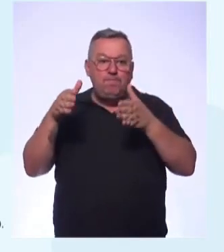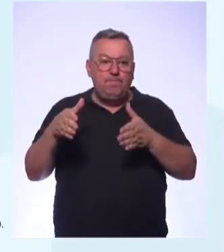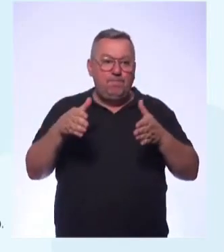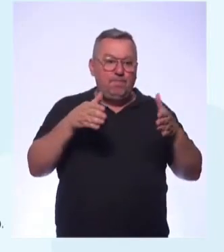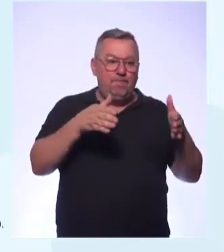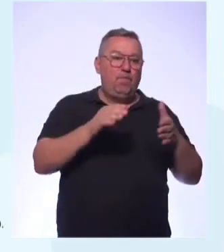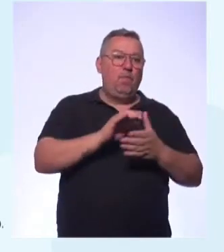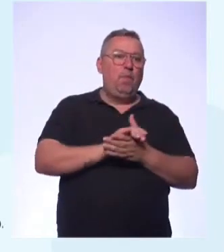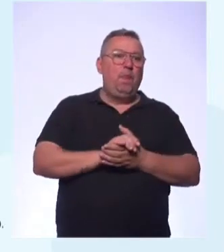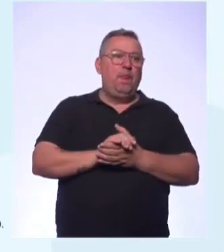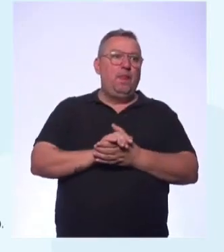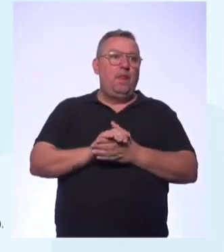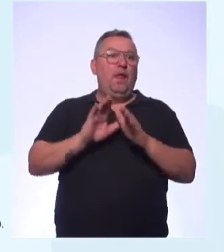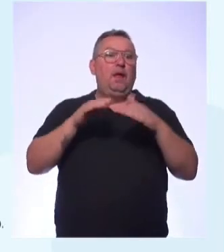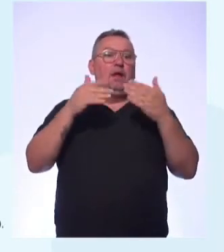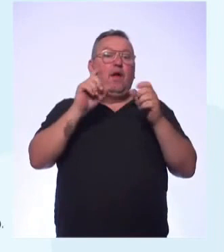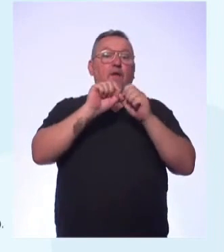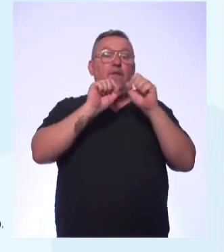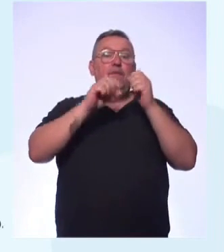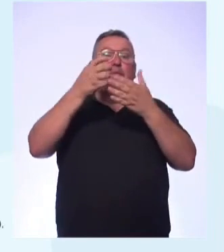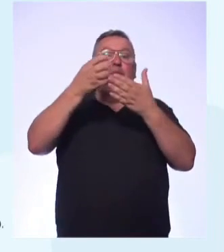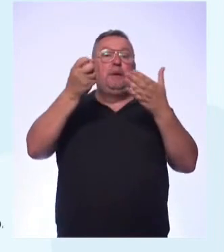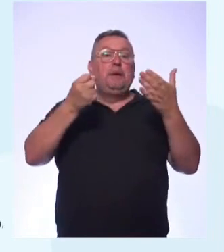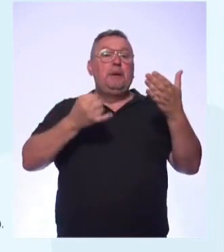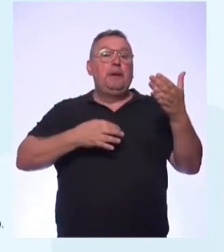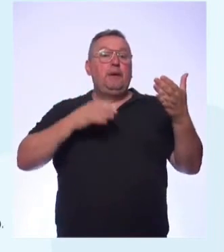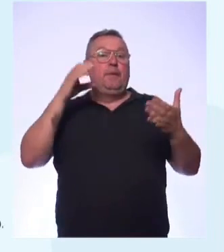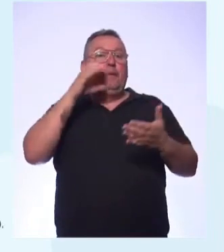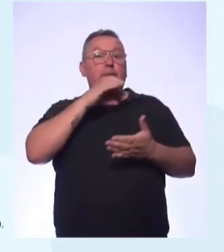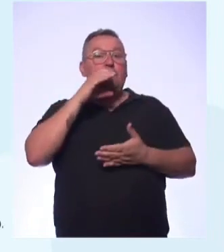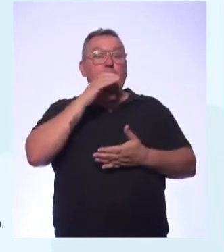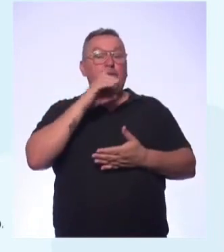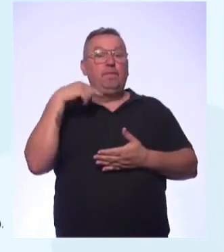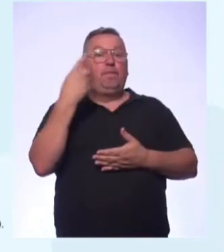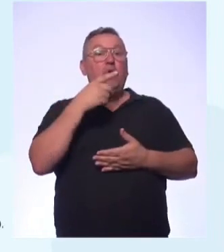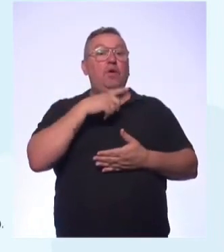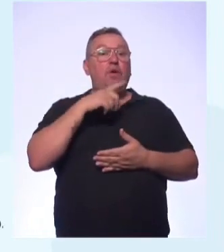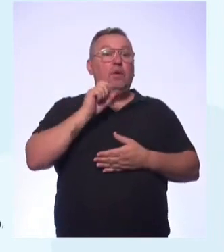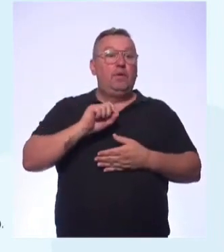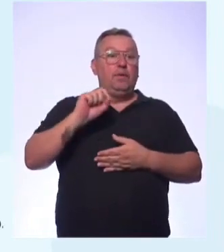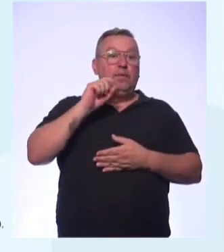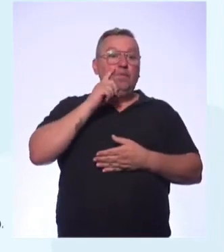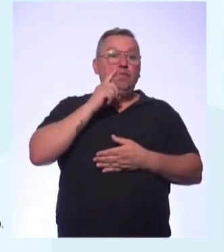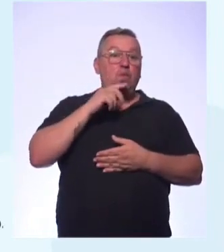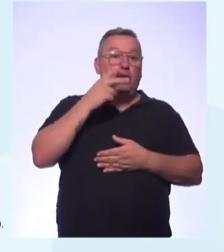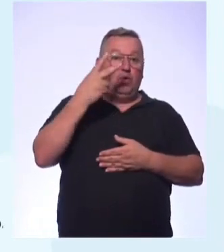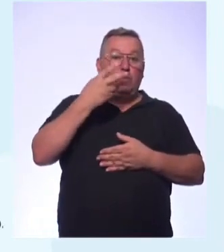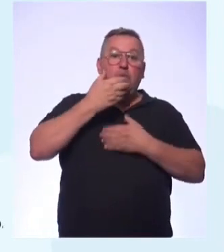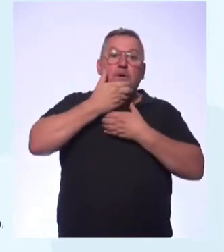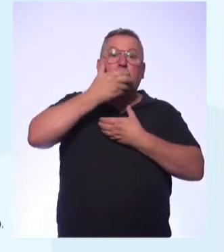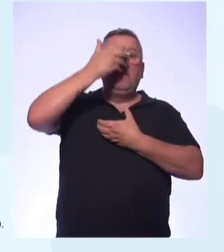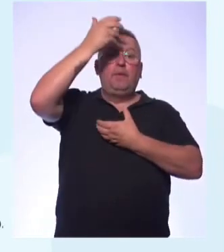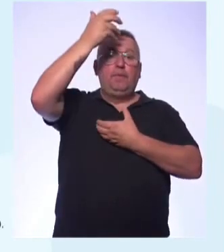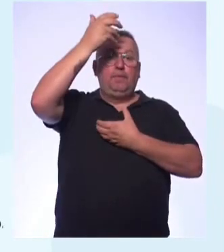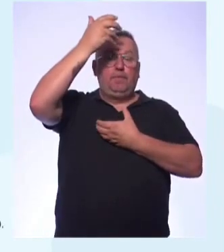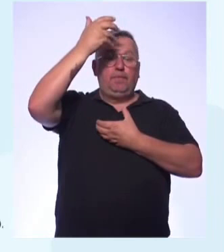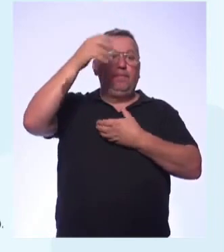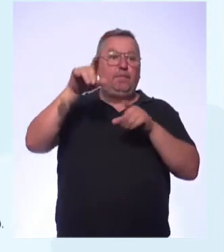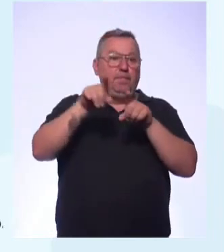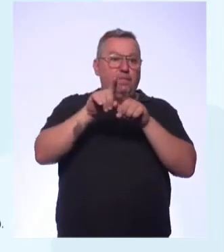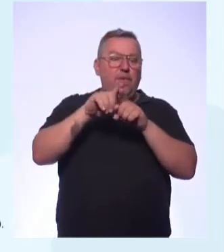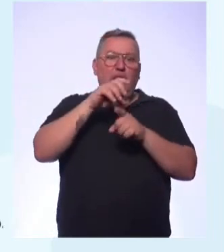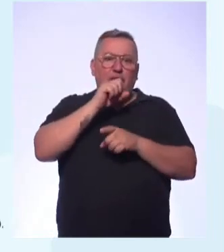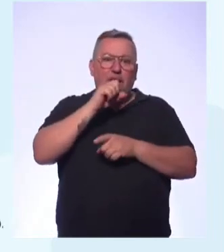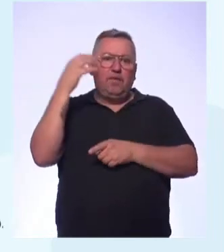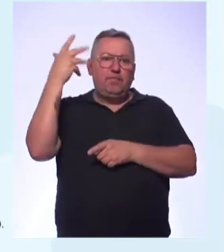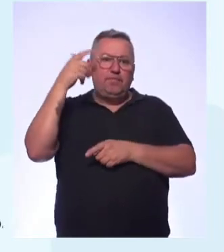aí. Então, fazendo uma descrição breve aí, nós temos duas girafas, né? Elas são laranjinhas